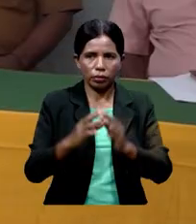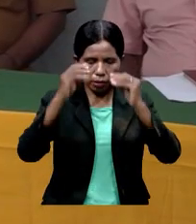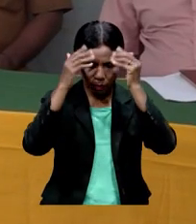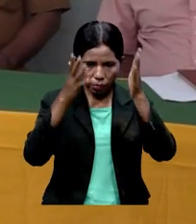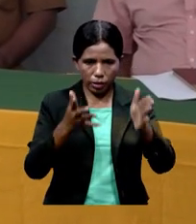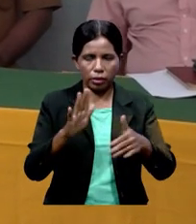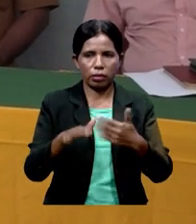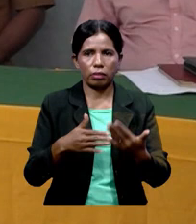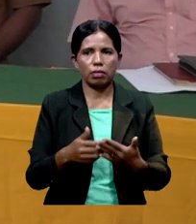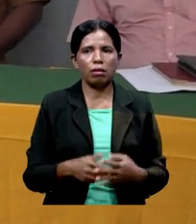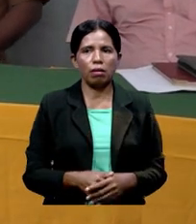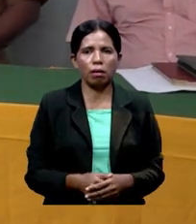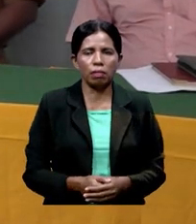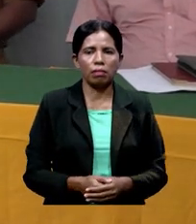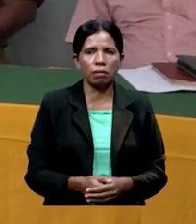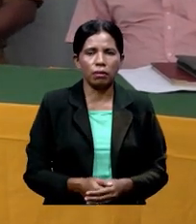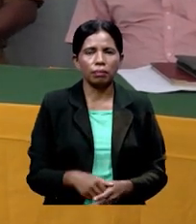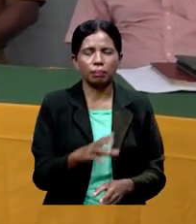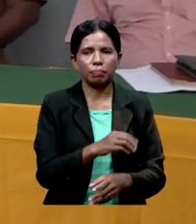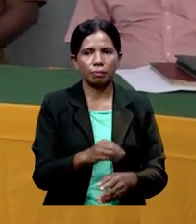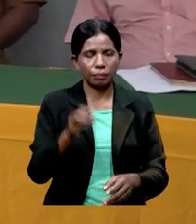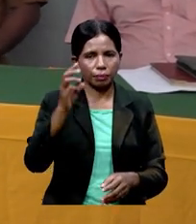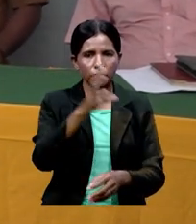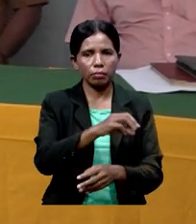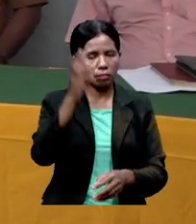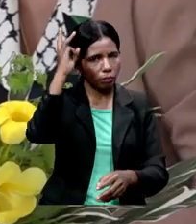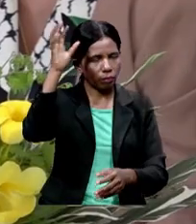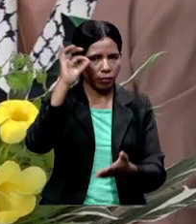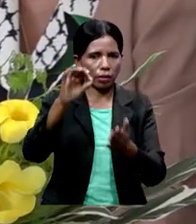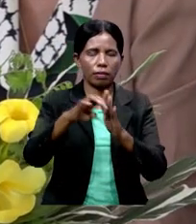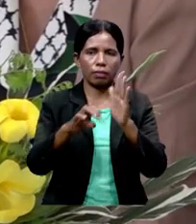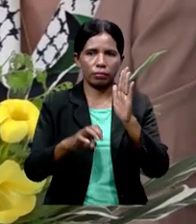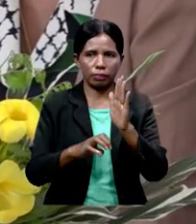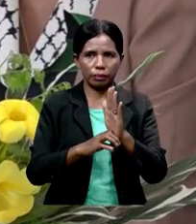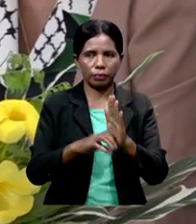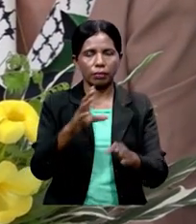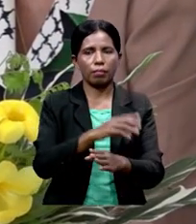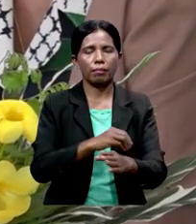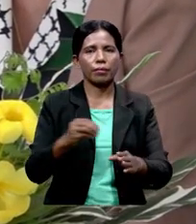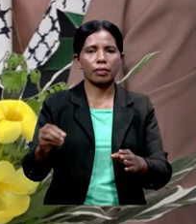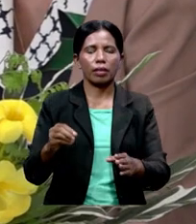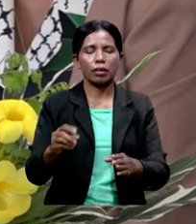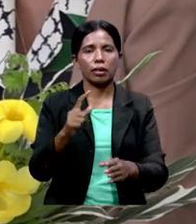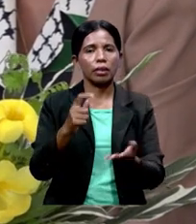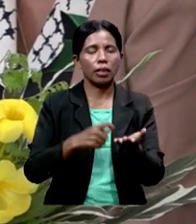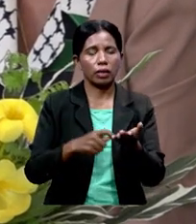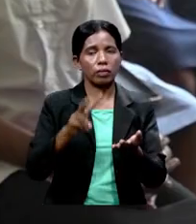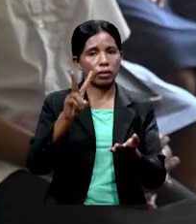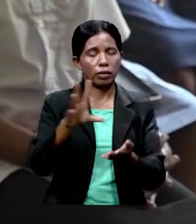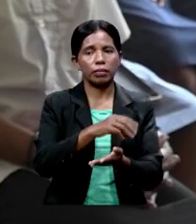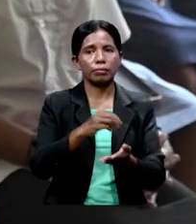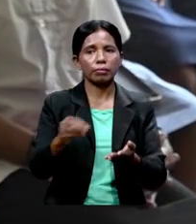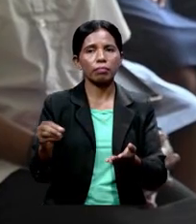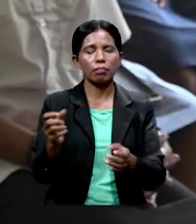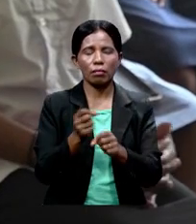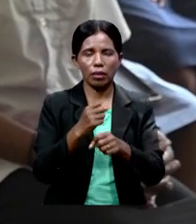produtivo. Há também preocupação, né? Secretário de Estado do Ensino Secundário no Ensino Técnico Vocacional promete aceitar o